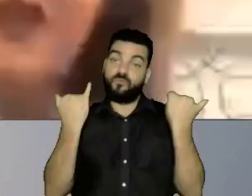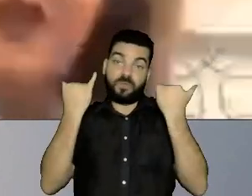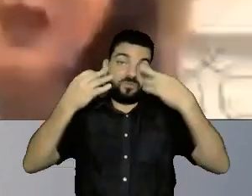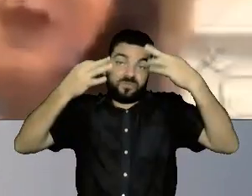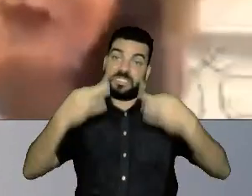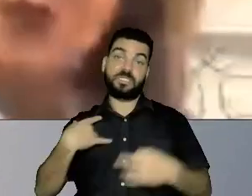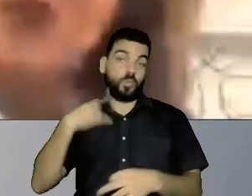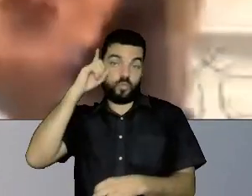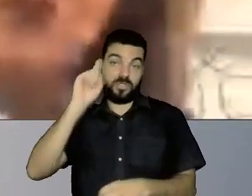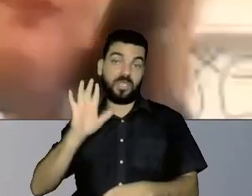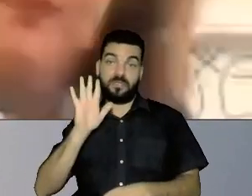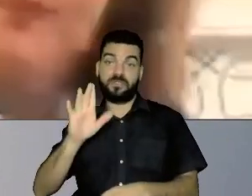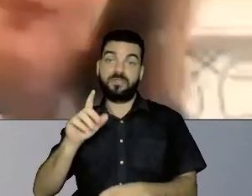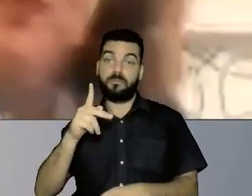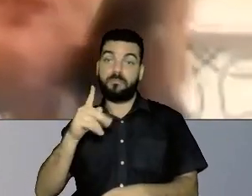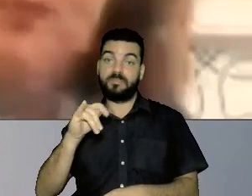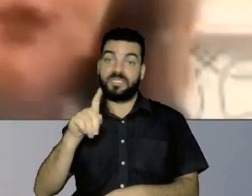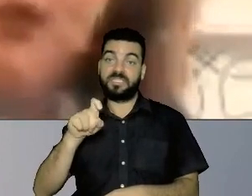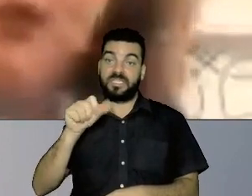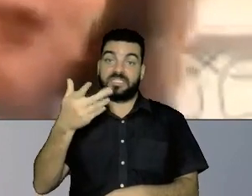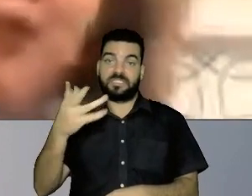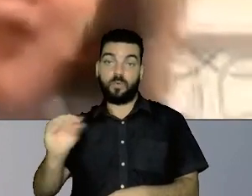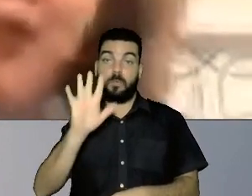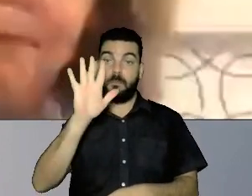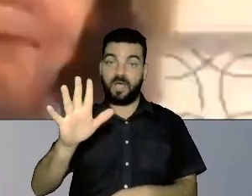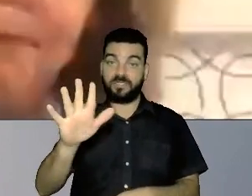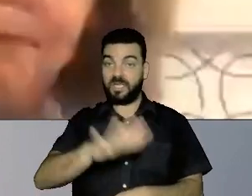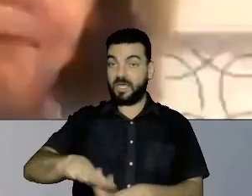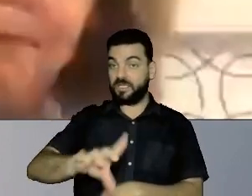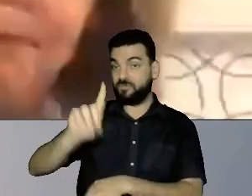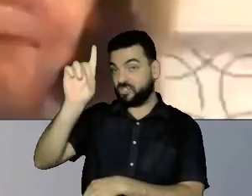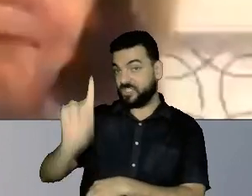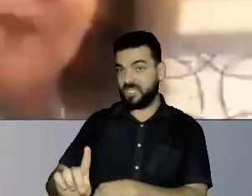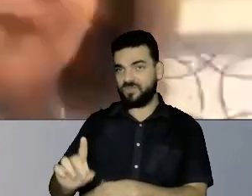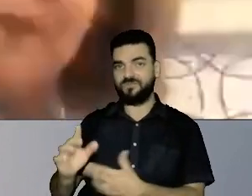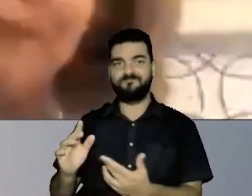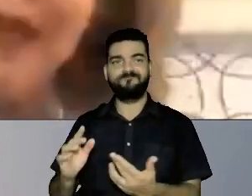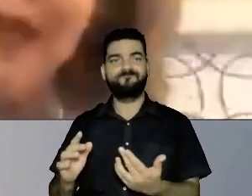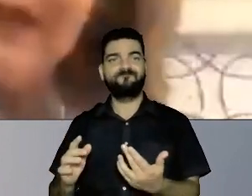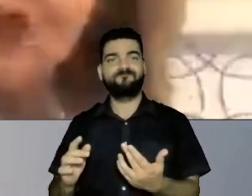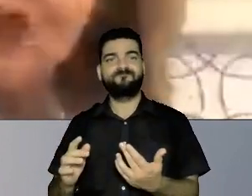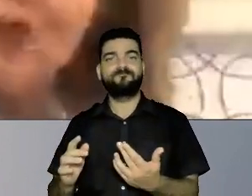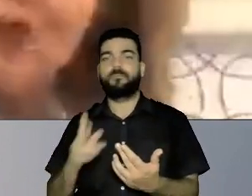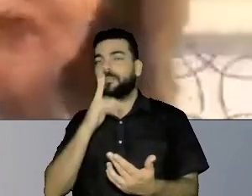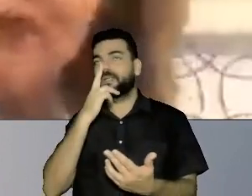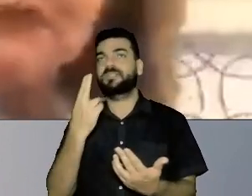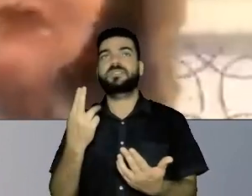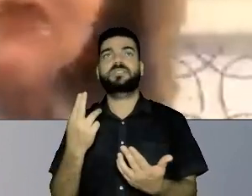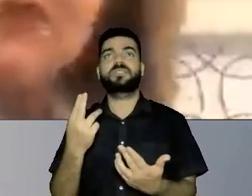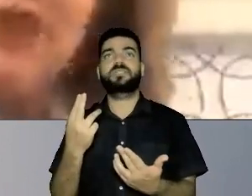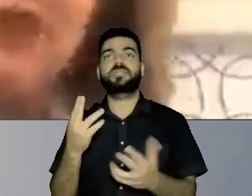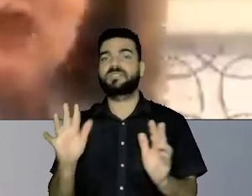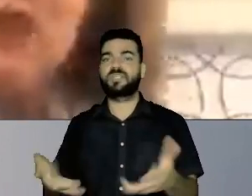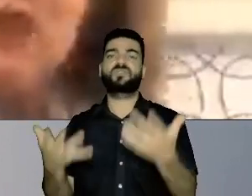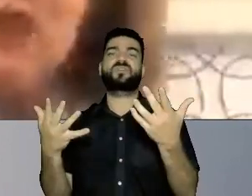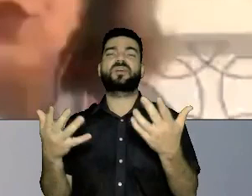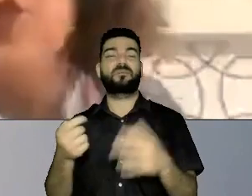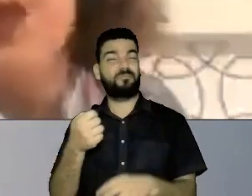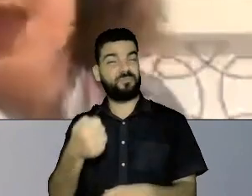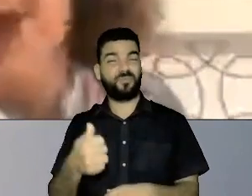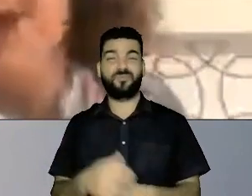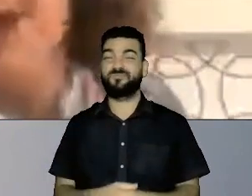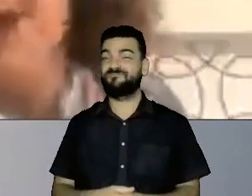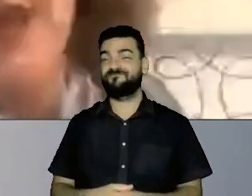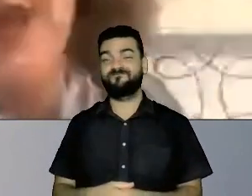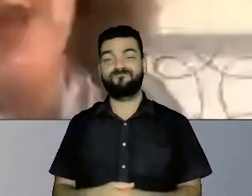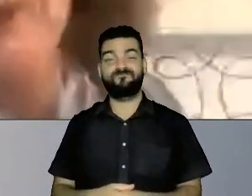o direito pode contribuir muito pouco para isso. O máximo que o direito pode